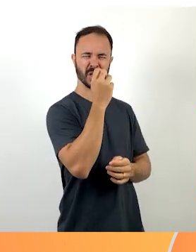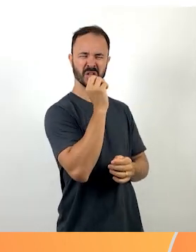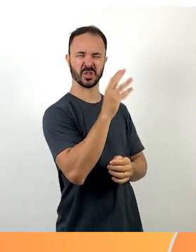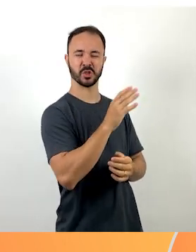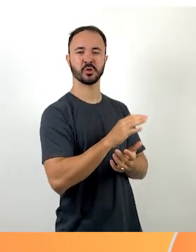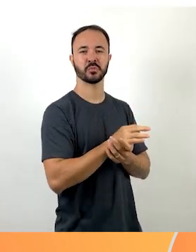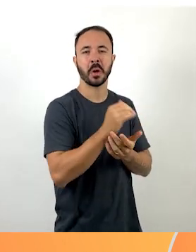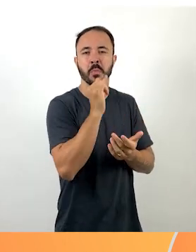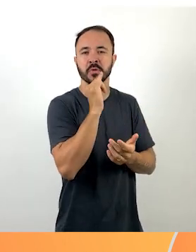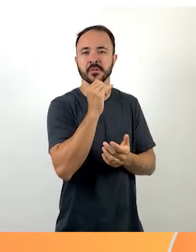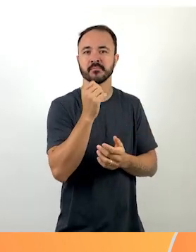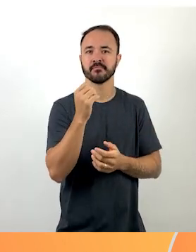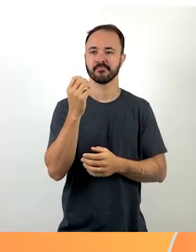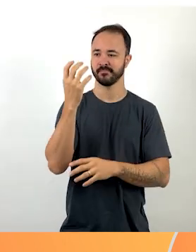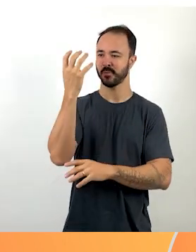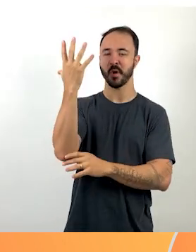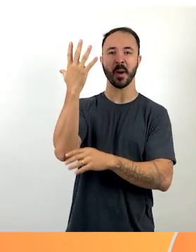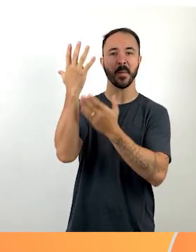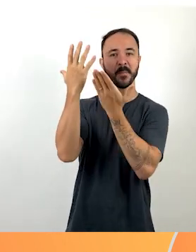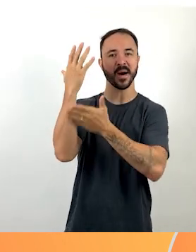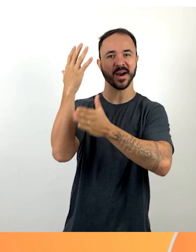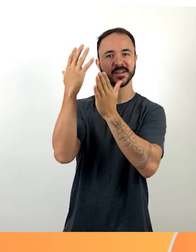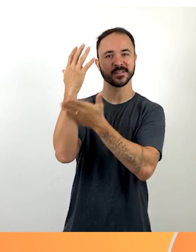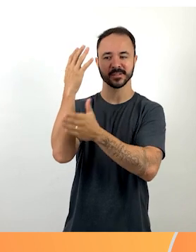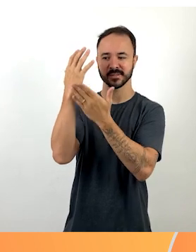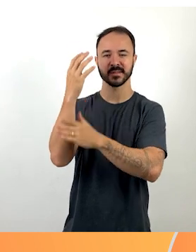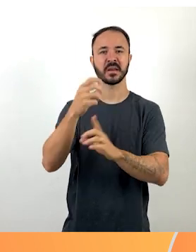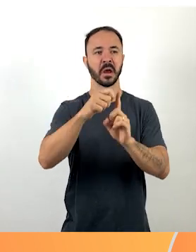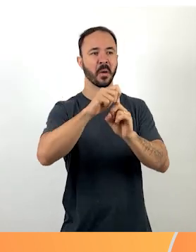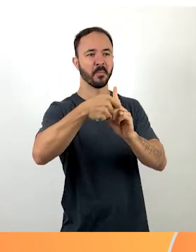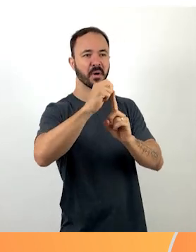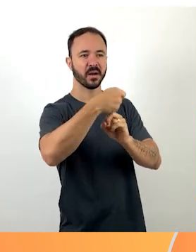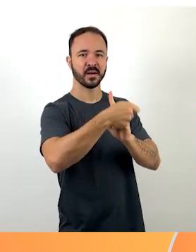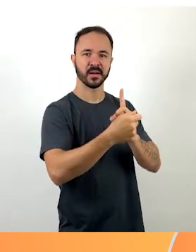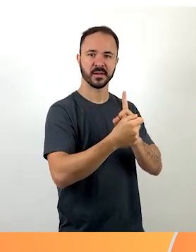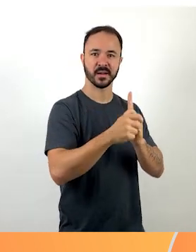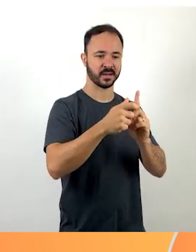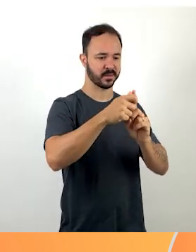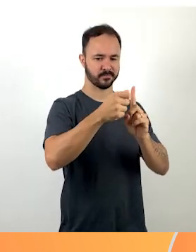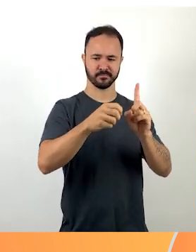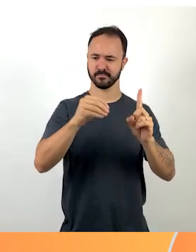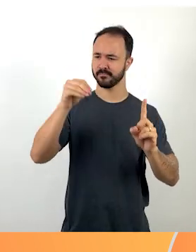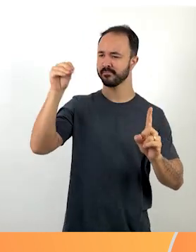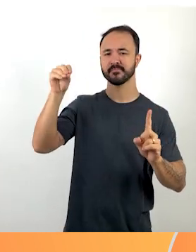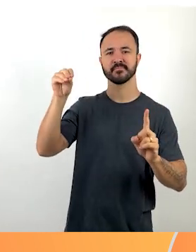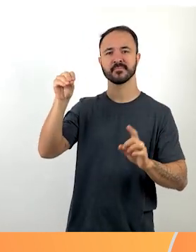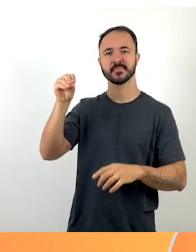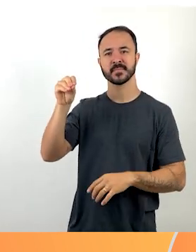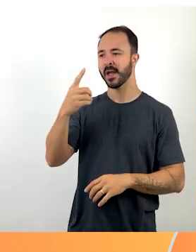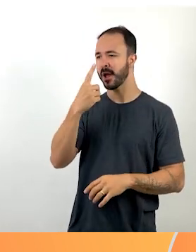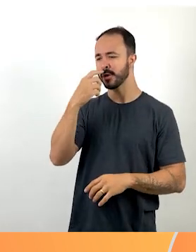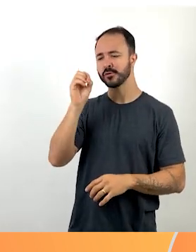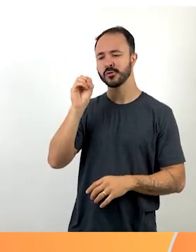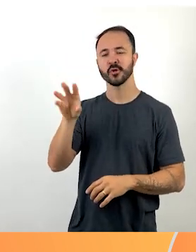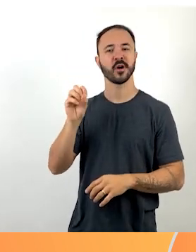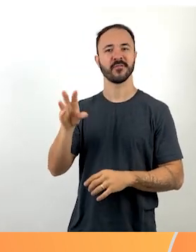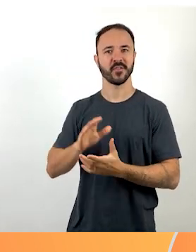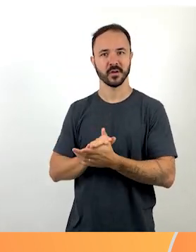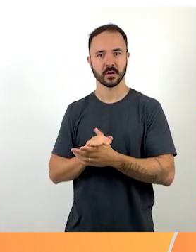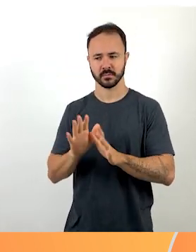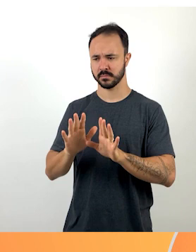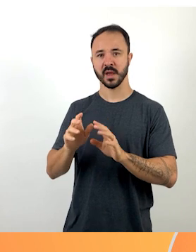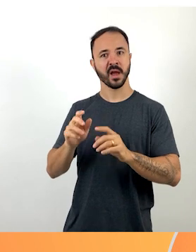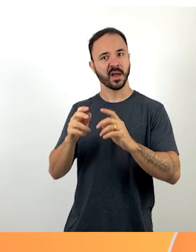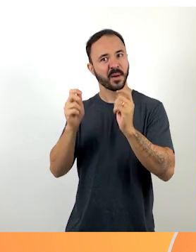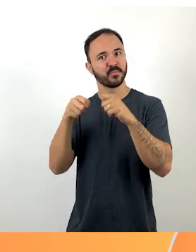descascar um abacaxi, acabou de descascar uma banana, para onde vai essa casca? Será que eu posso aproveitar os nutrientes que